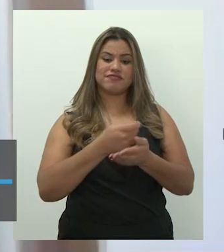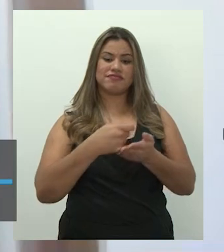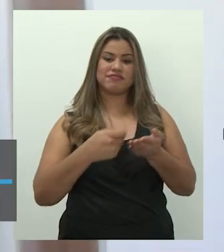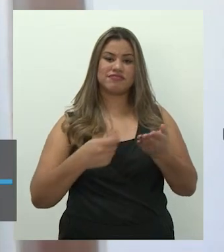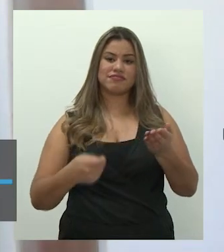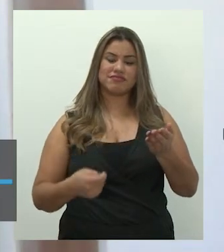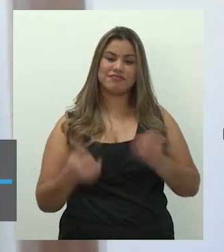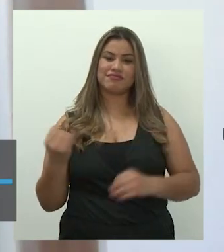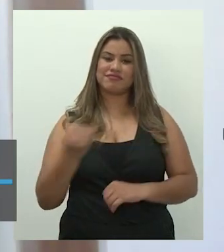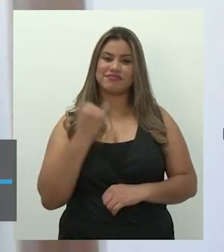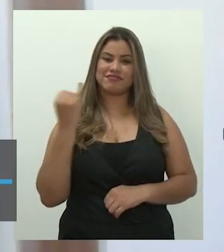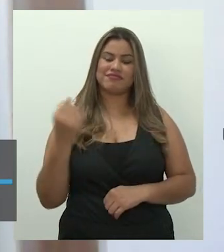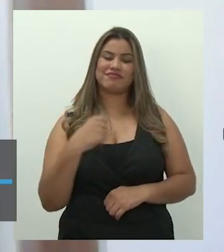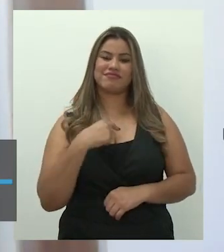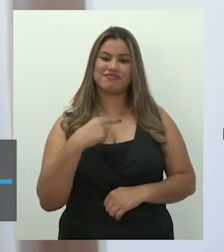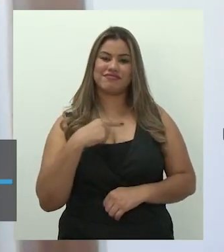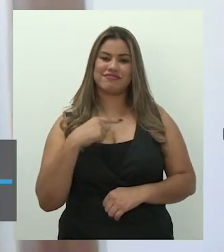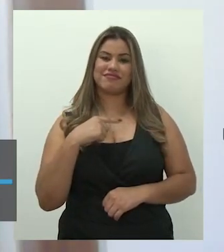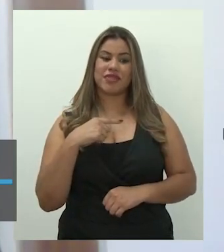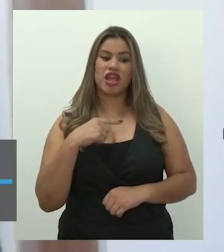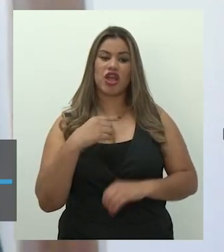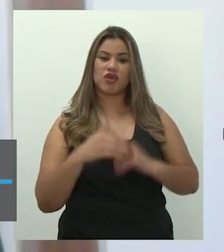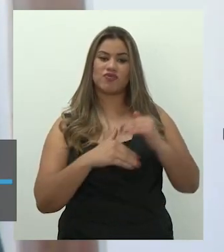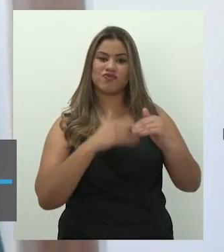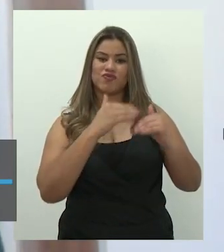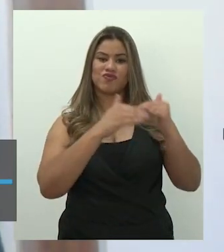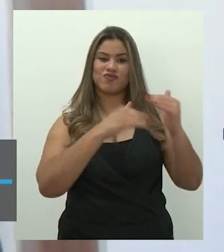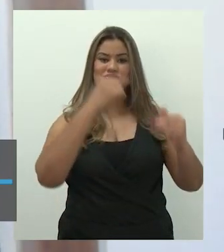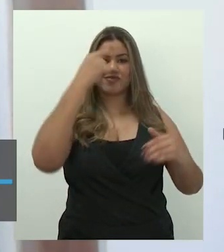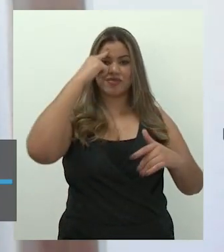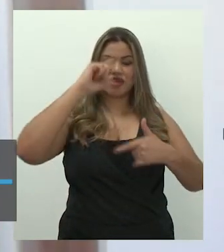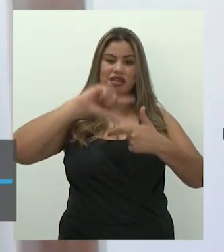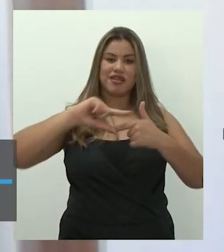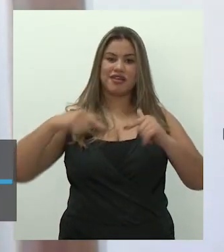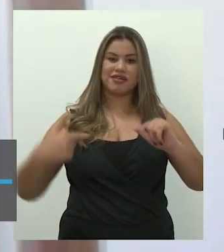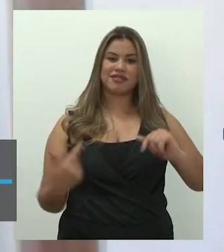muito importante para o desenvolvimento do pensamento algébrico na criança.